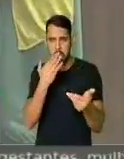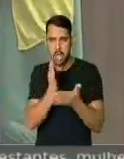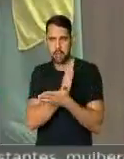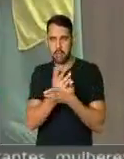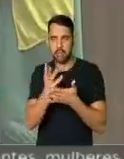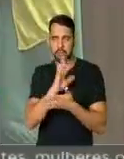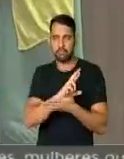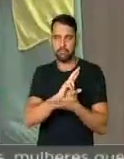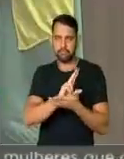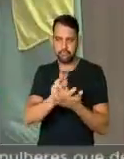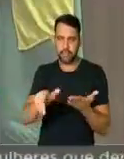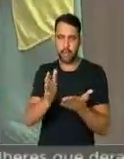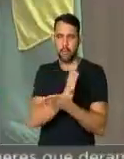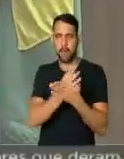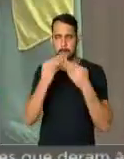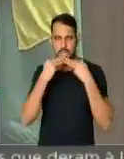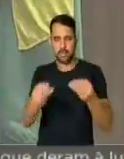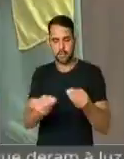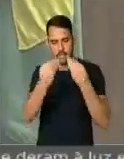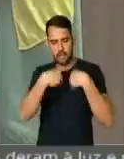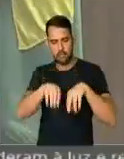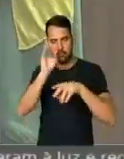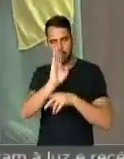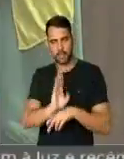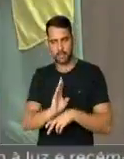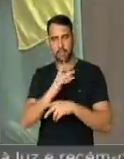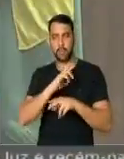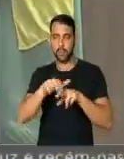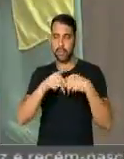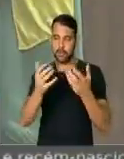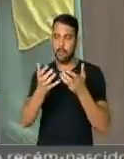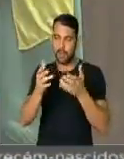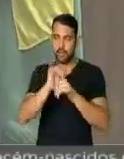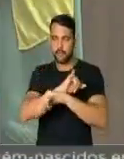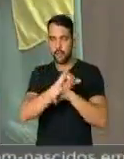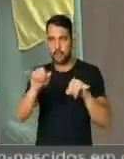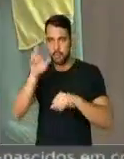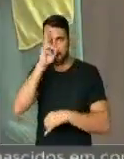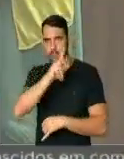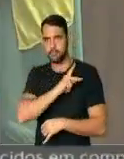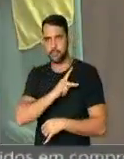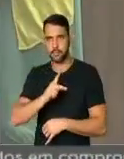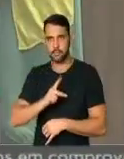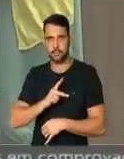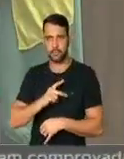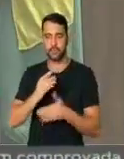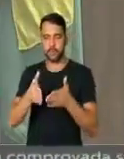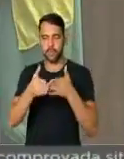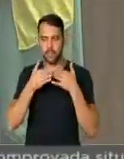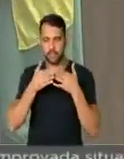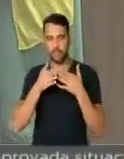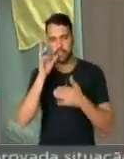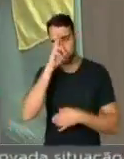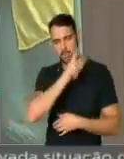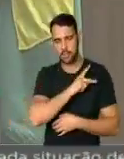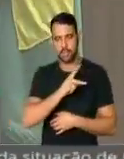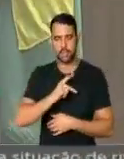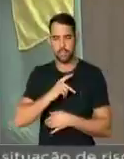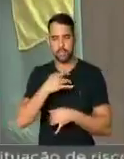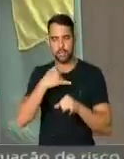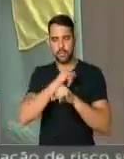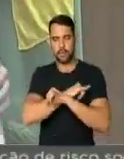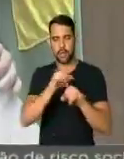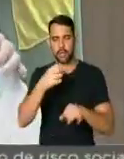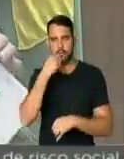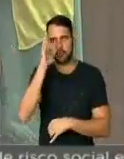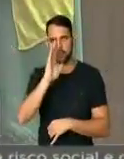uma missão que nos é confiada. Portanto, eu queria registrar aqui e pedir, presidente, que seja divulgado na